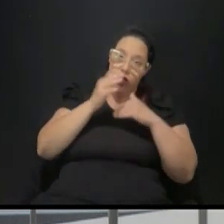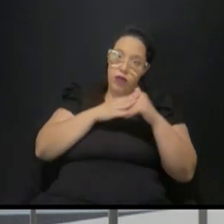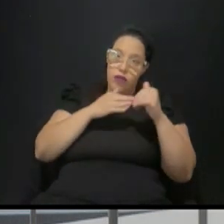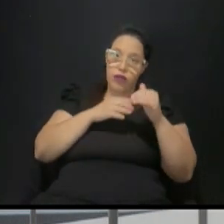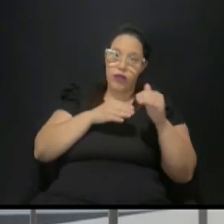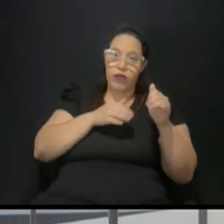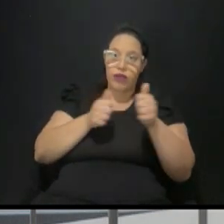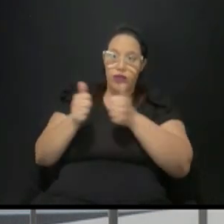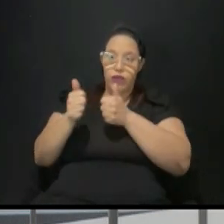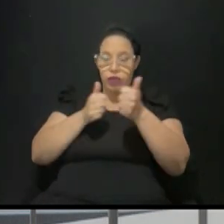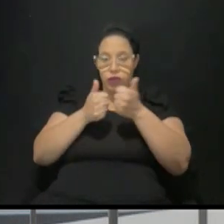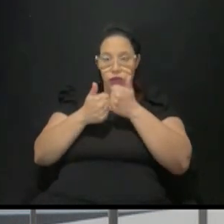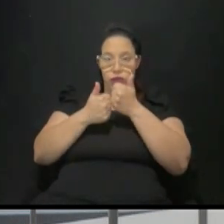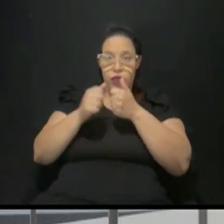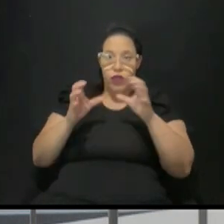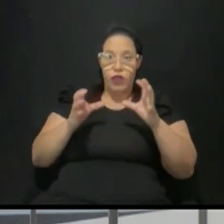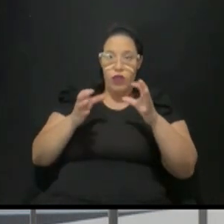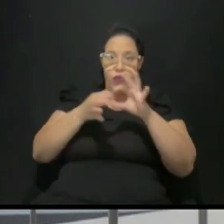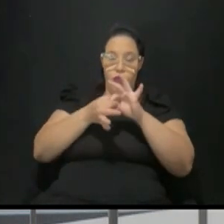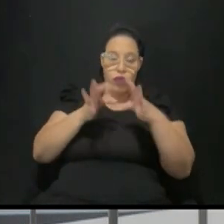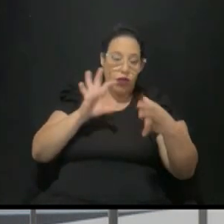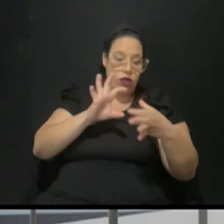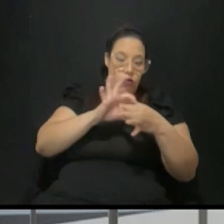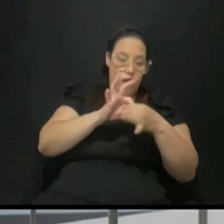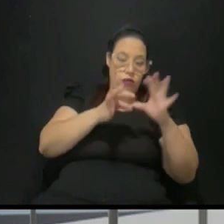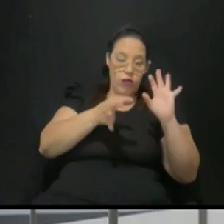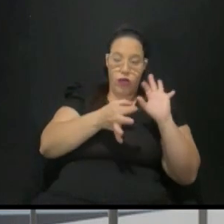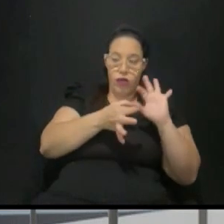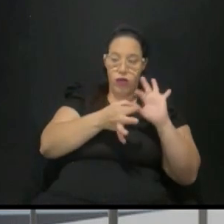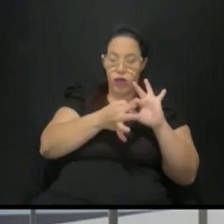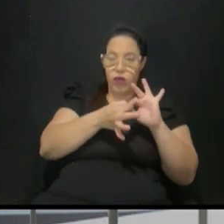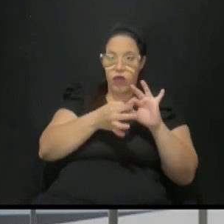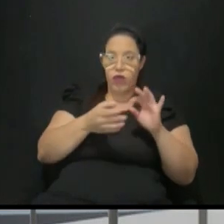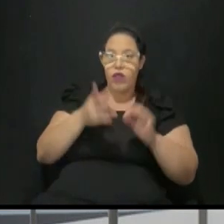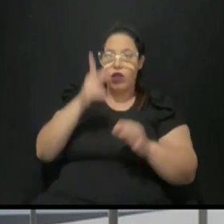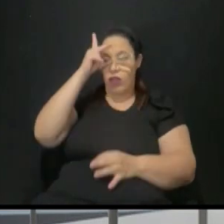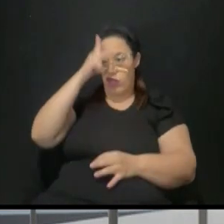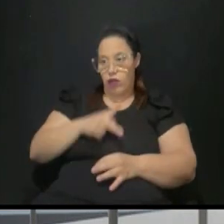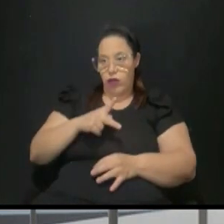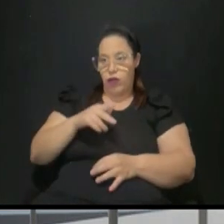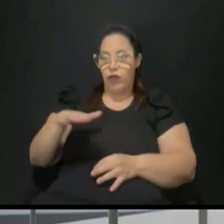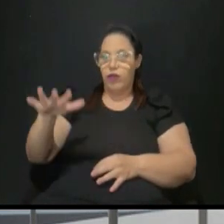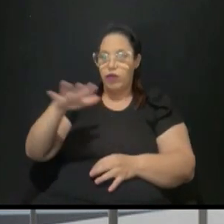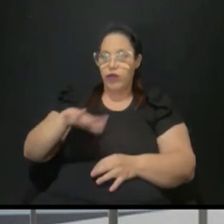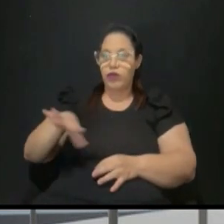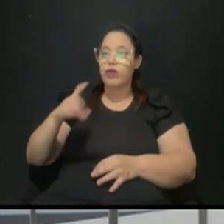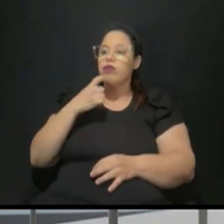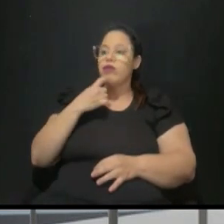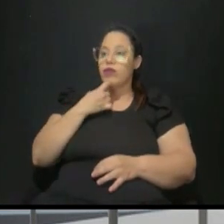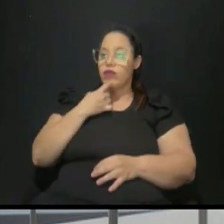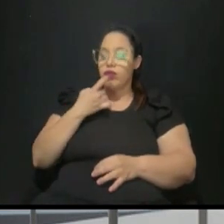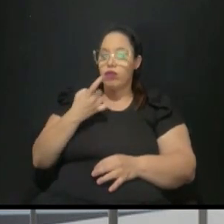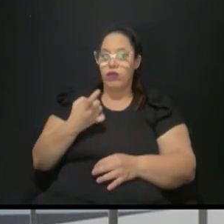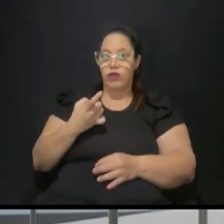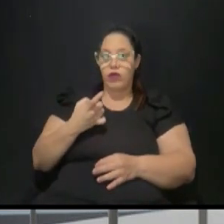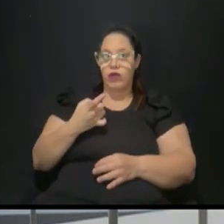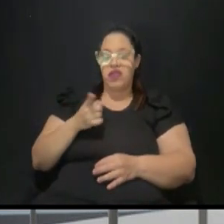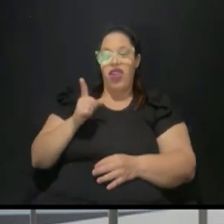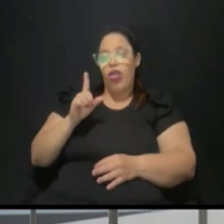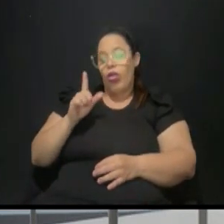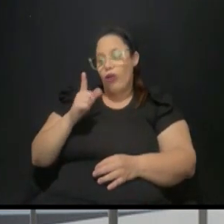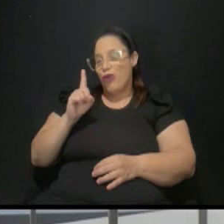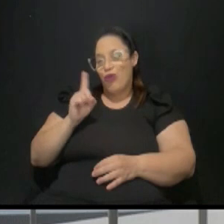de um município para o outro, ou da própria região de Campinas, quando o atleta não consegue o Pai Serviço. Sim. Isso